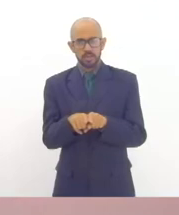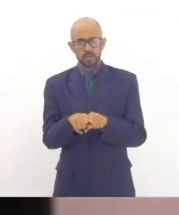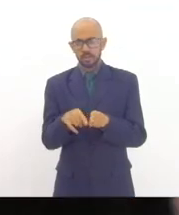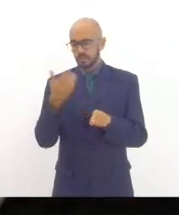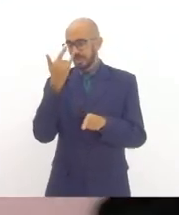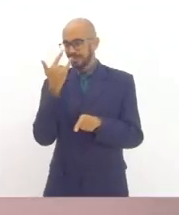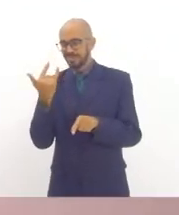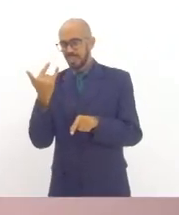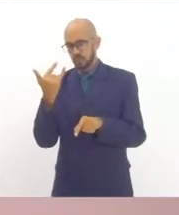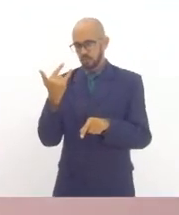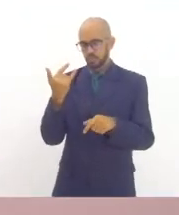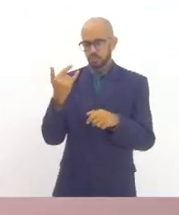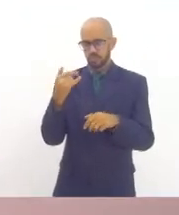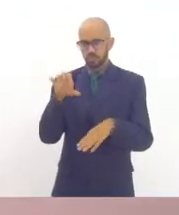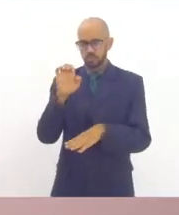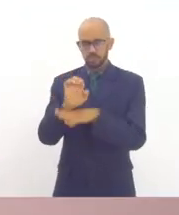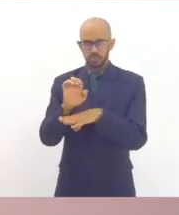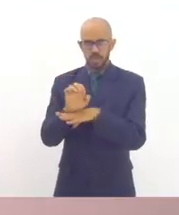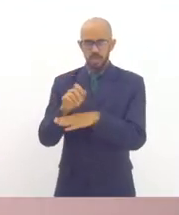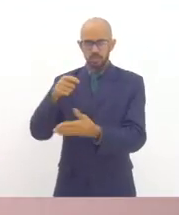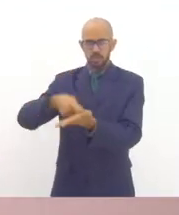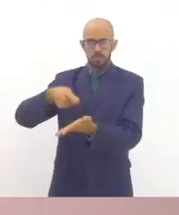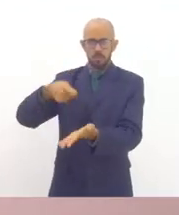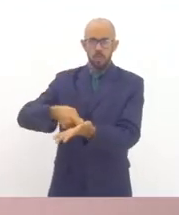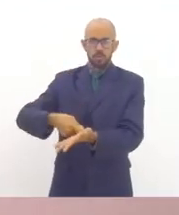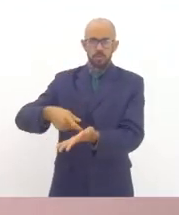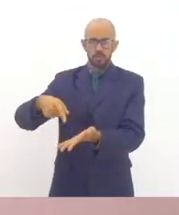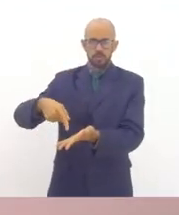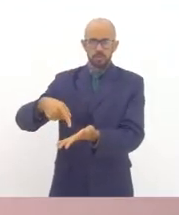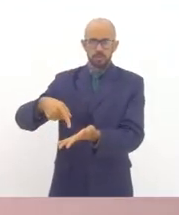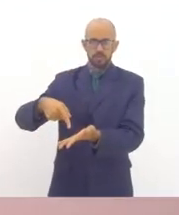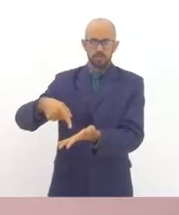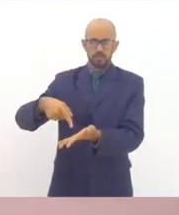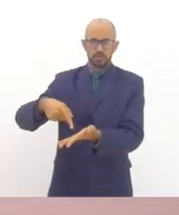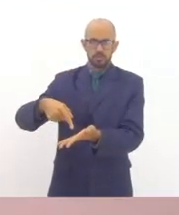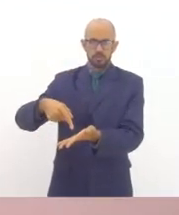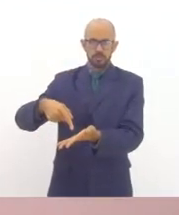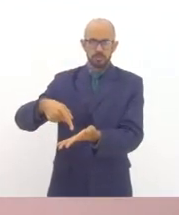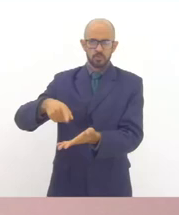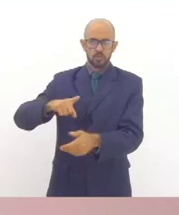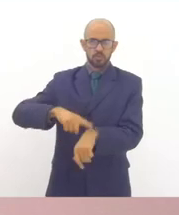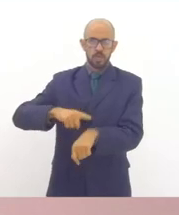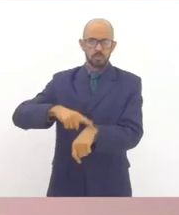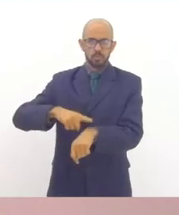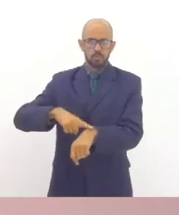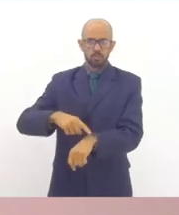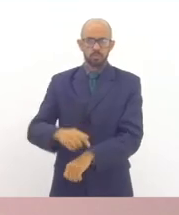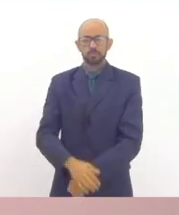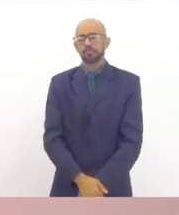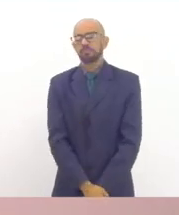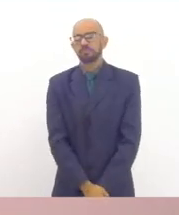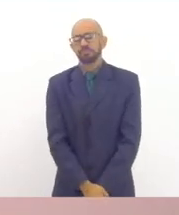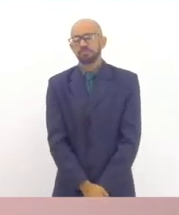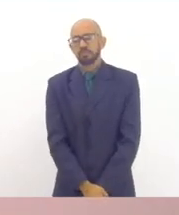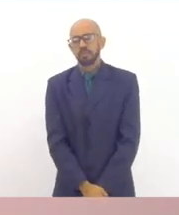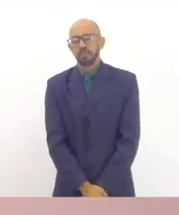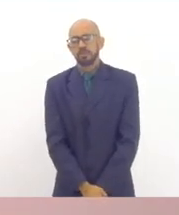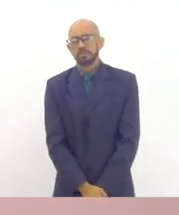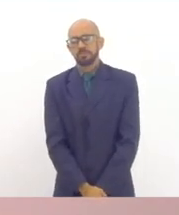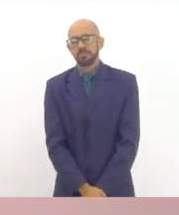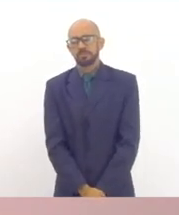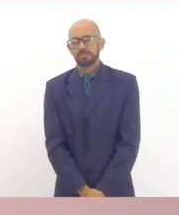vem impondo com 1 tempo. Bom, nos